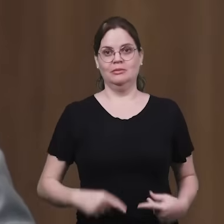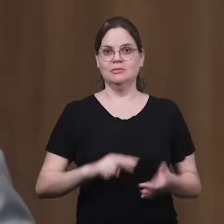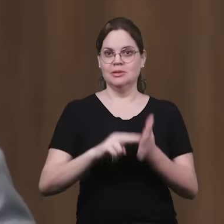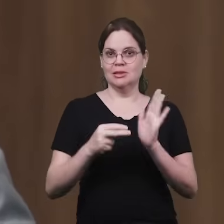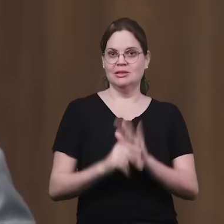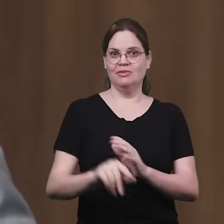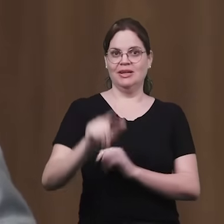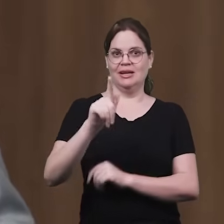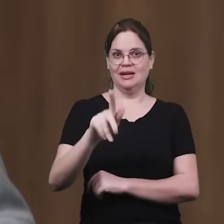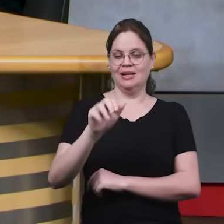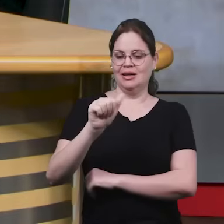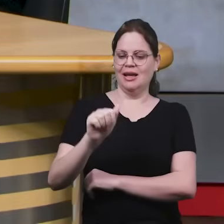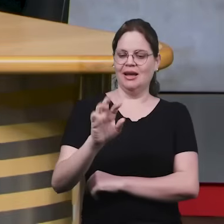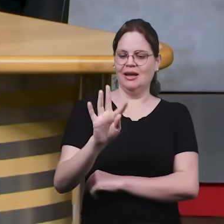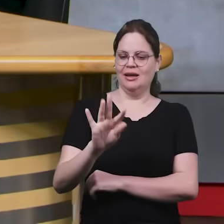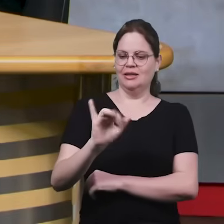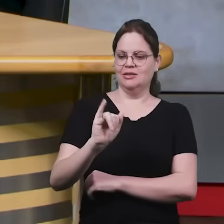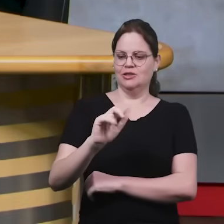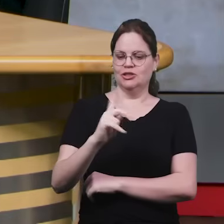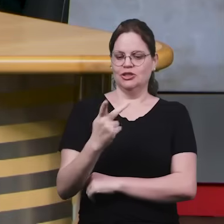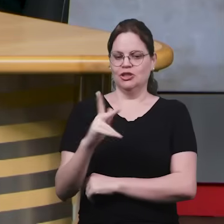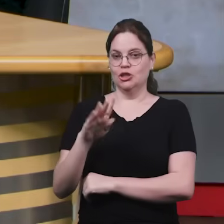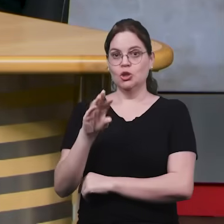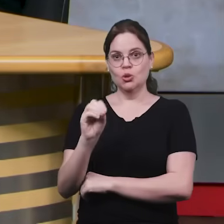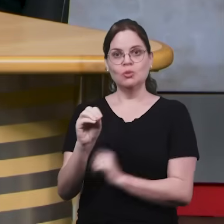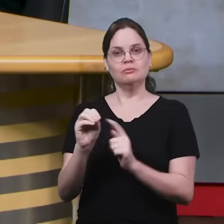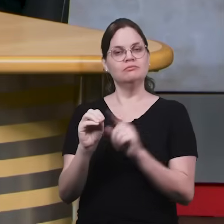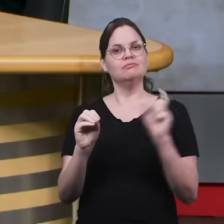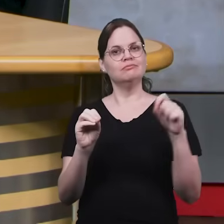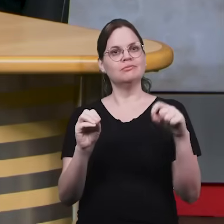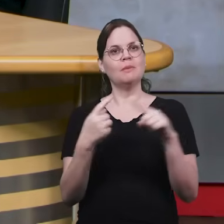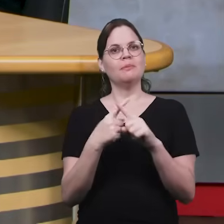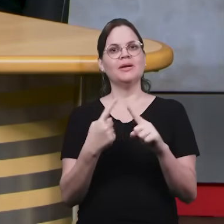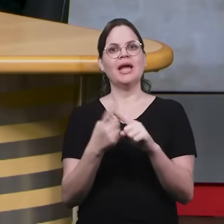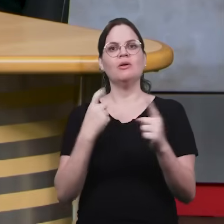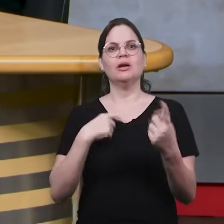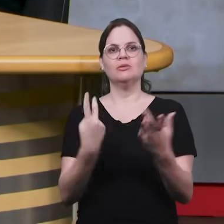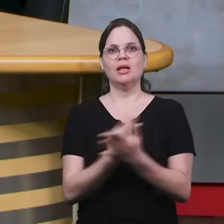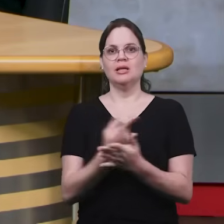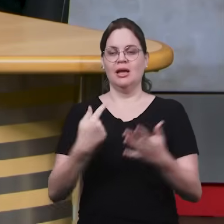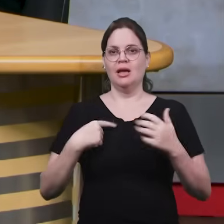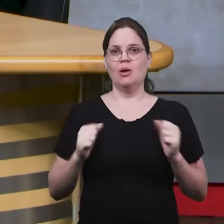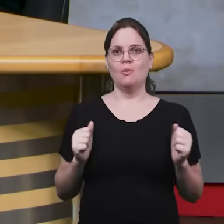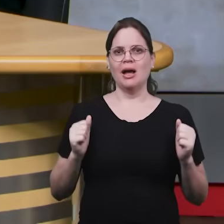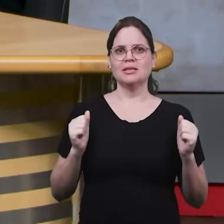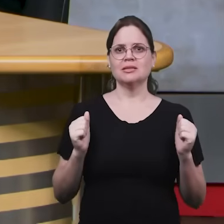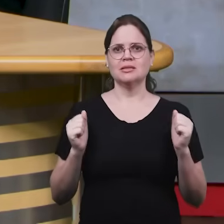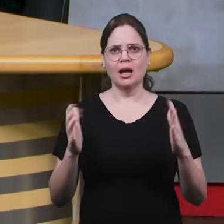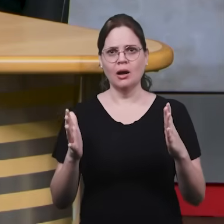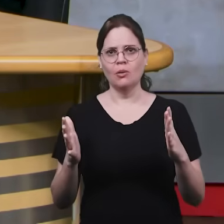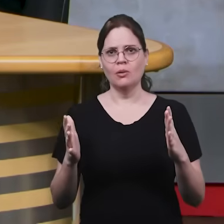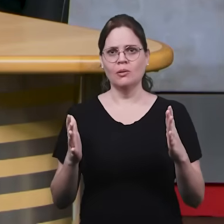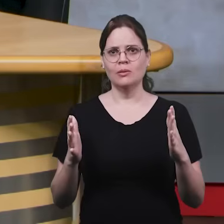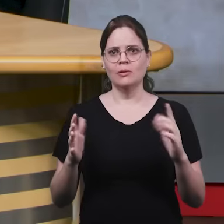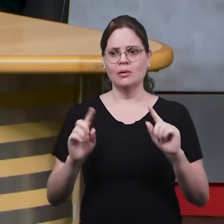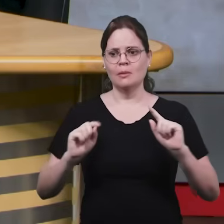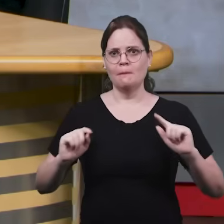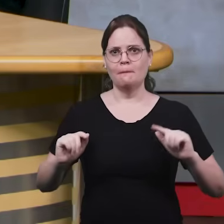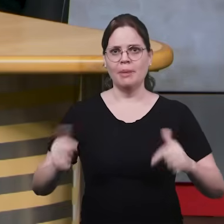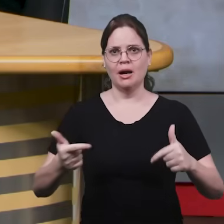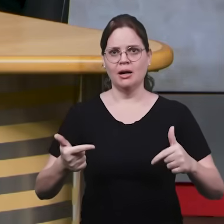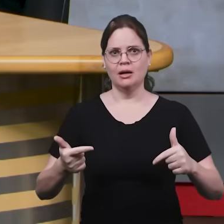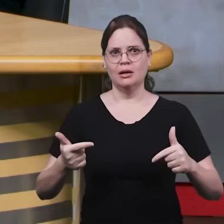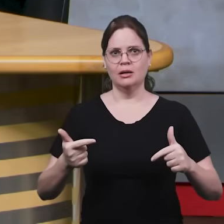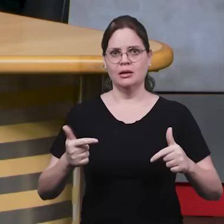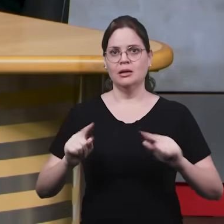chama-se gatilho. Gatilho. É uma ação que você toma na comunicação e que dá uma resposta como se